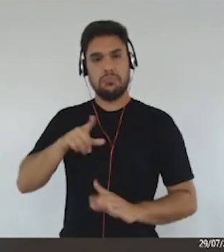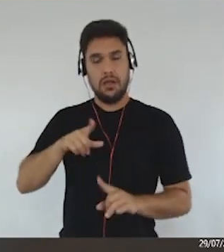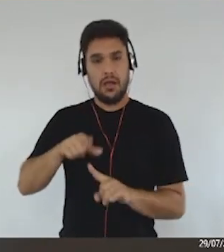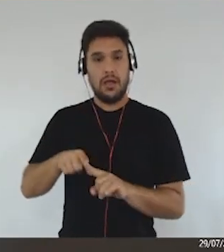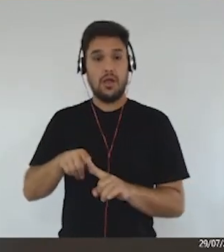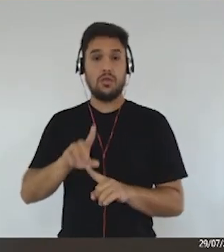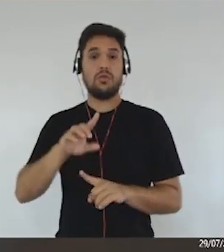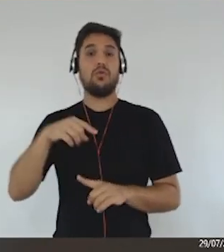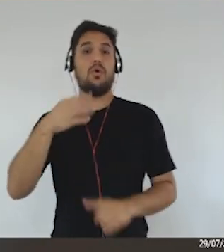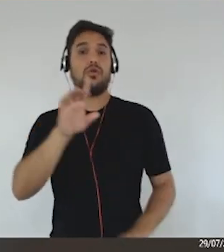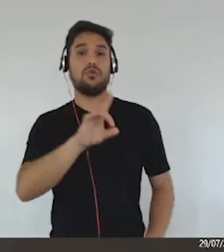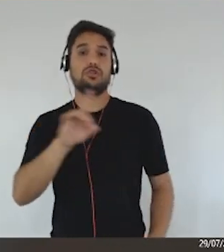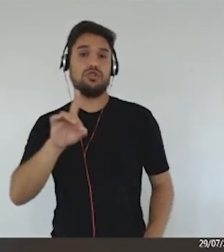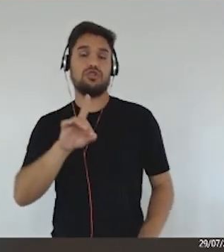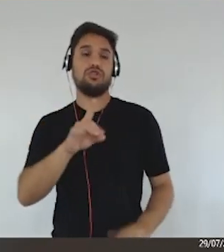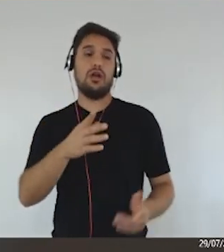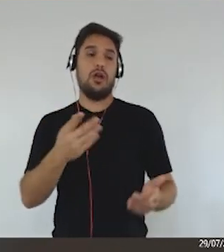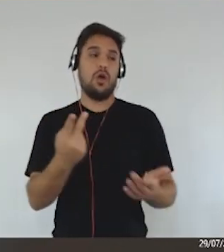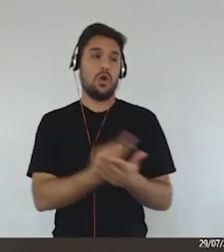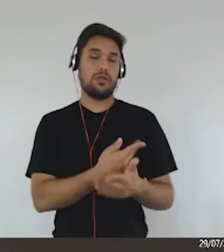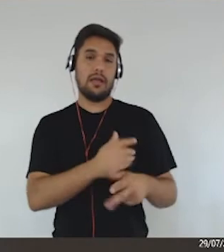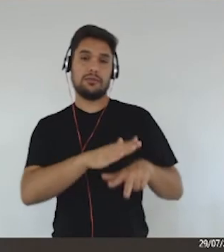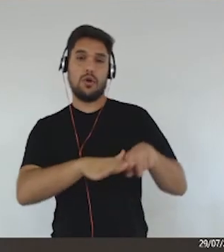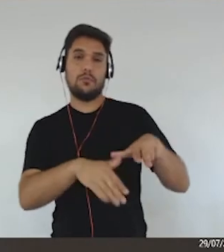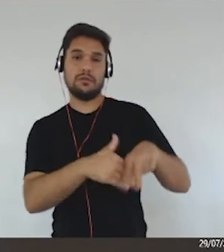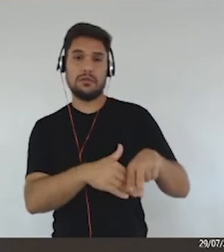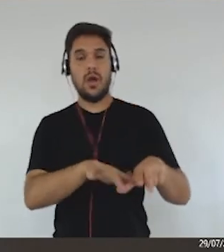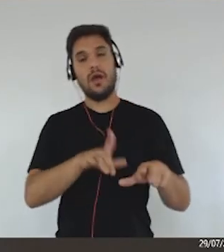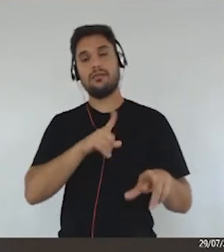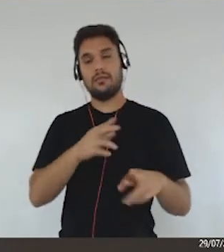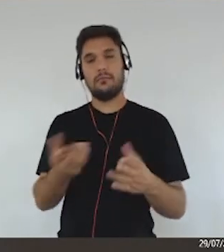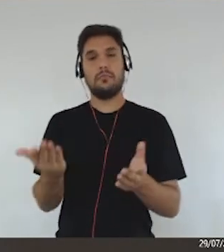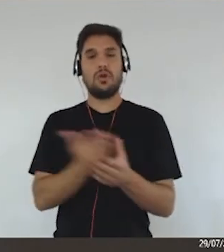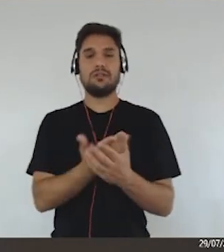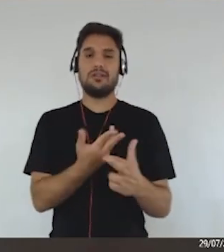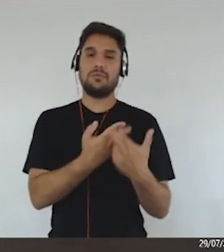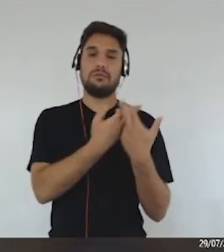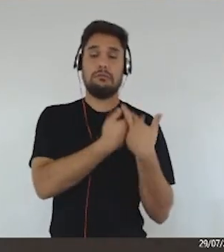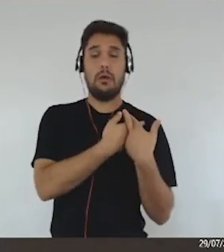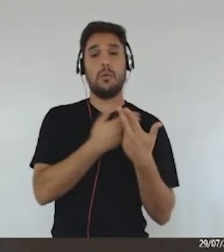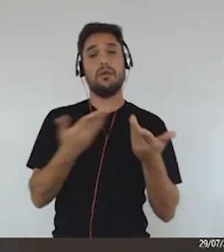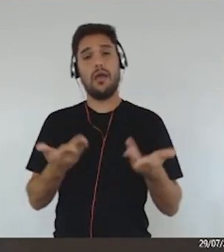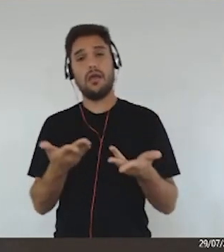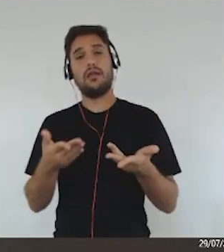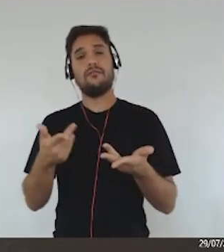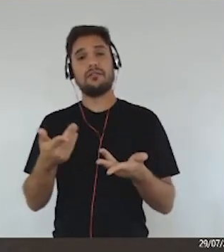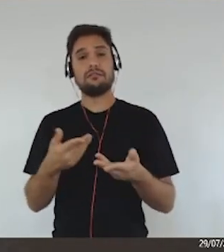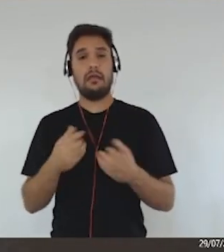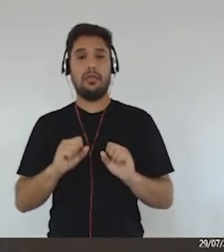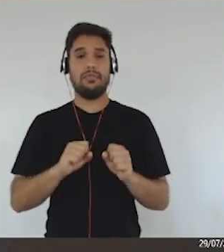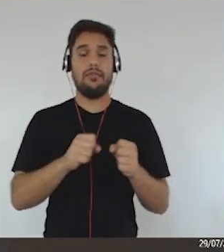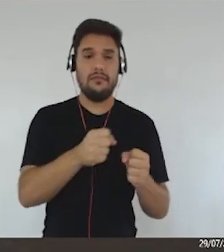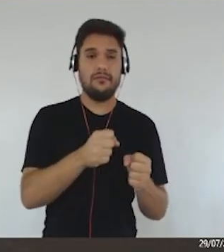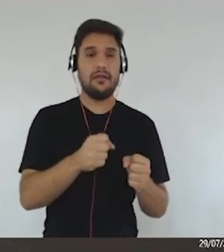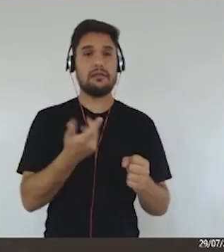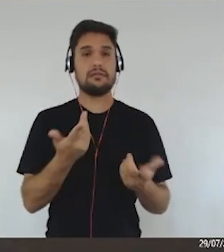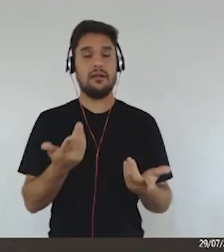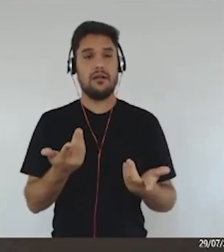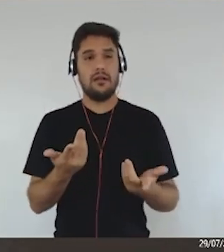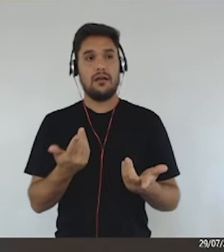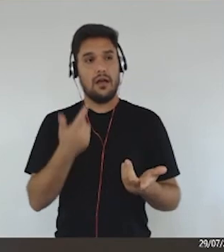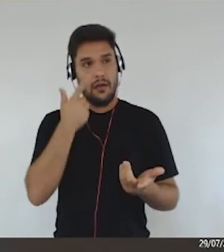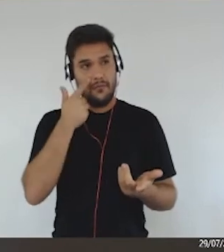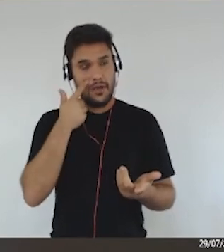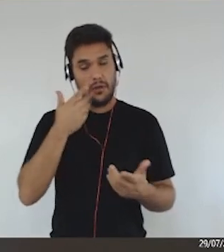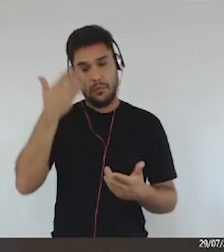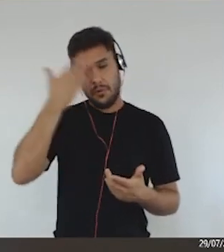você pratica um ato lesivo, vai responder ao processo de responsabilização e aí você então entrega como defesa do par a